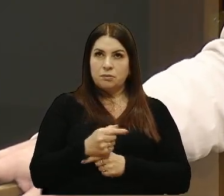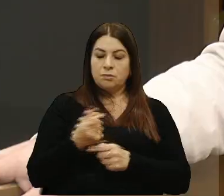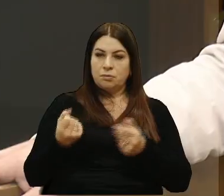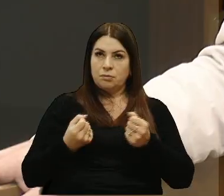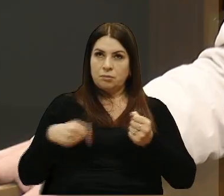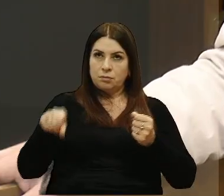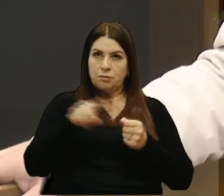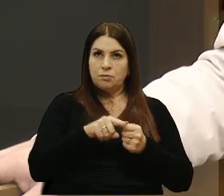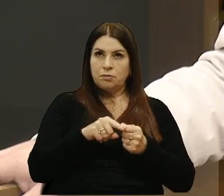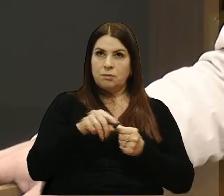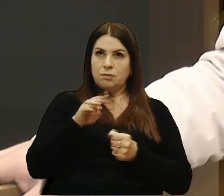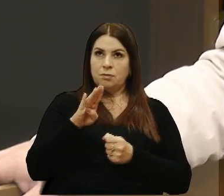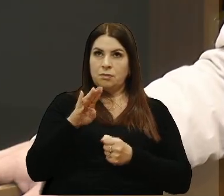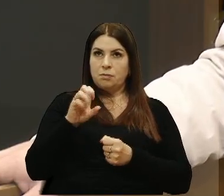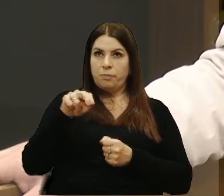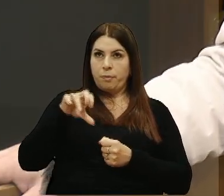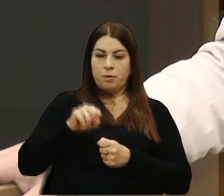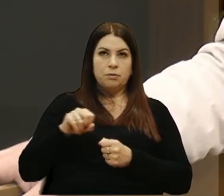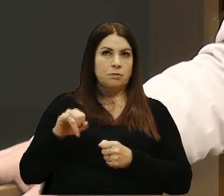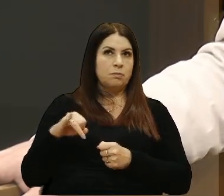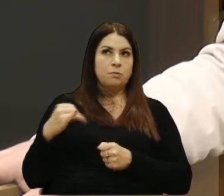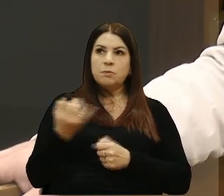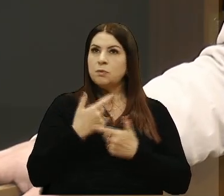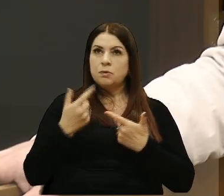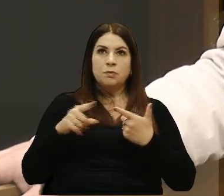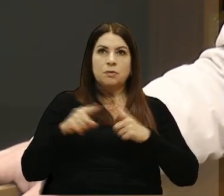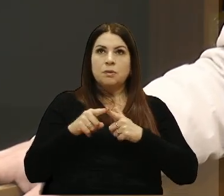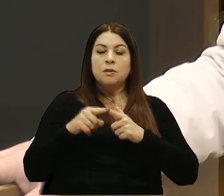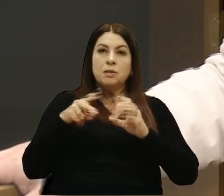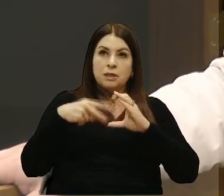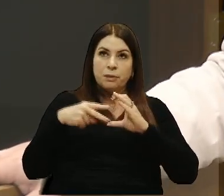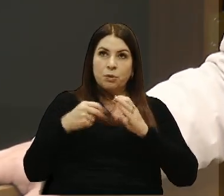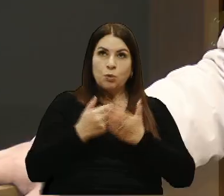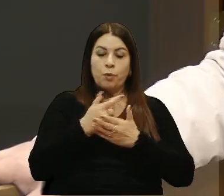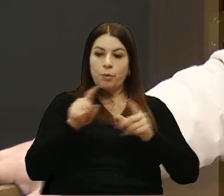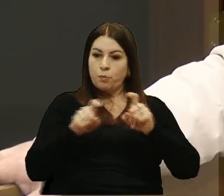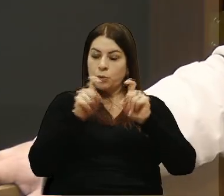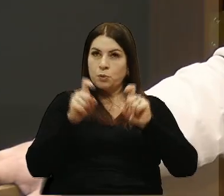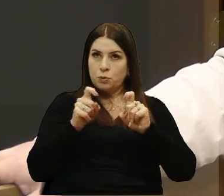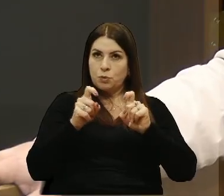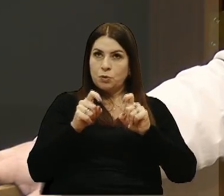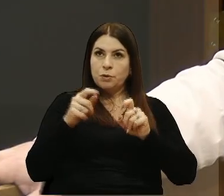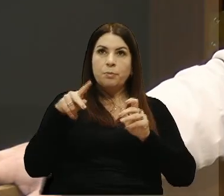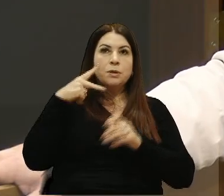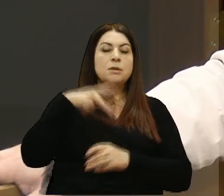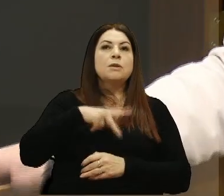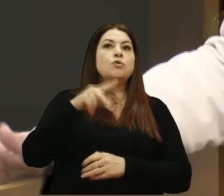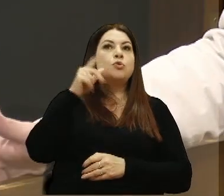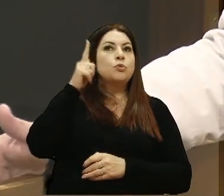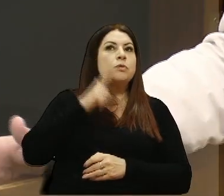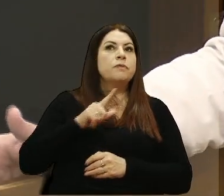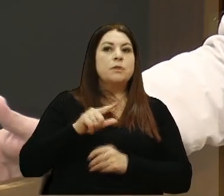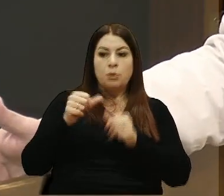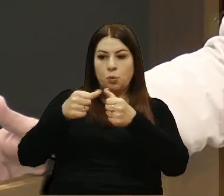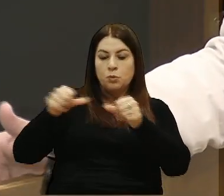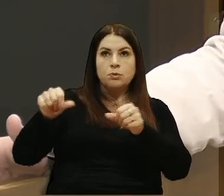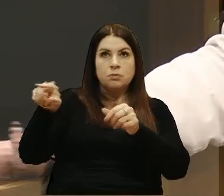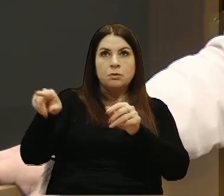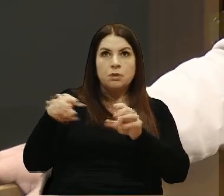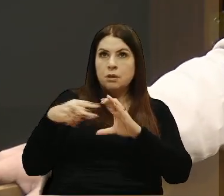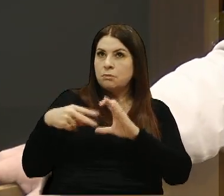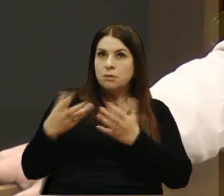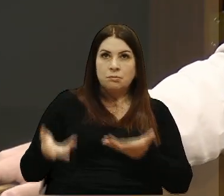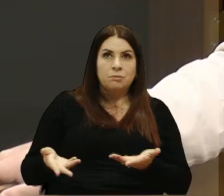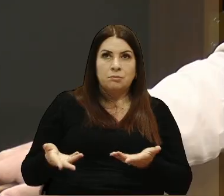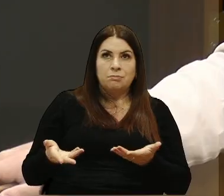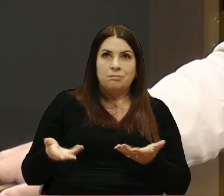e bens móveis. Se a Câmara de Vereadores compra um computador, presidente Lucas, o que a gente tem que fazer? Colocar um adesivo escrito Câmara